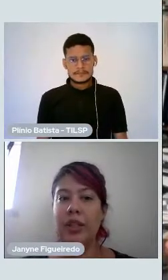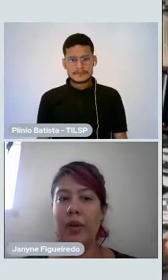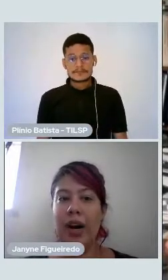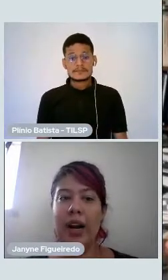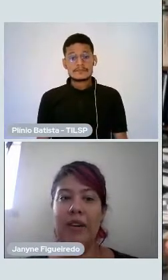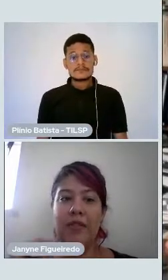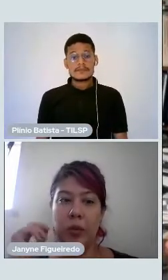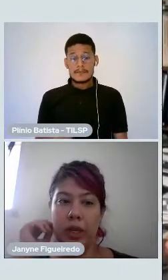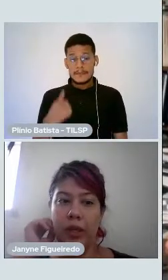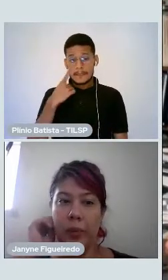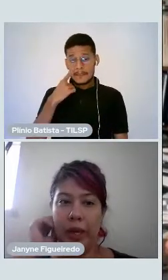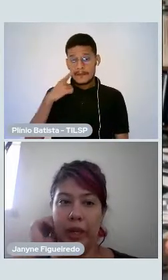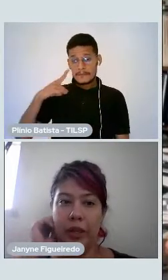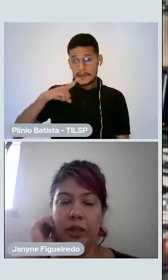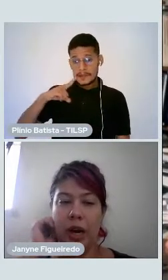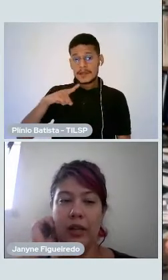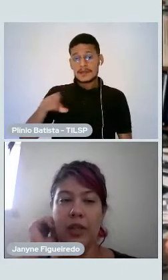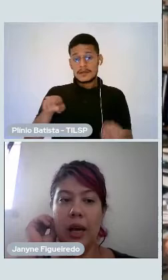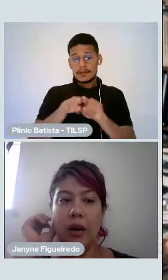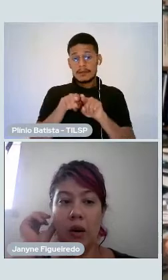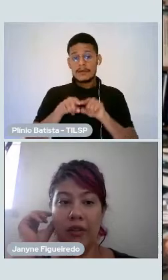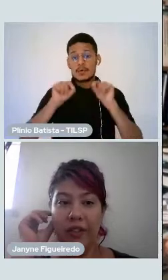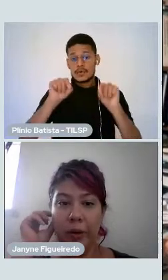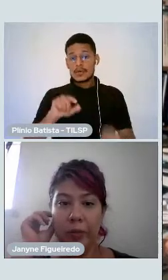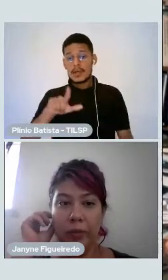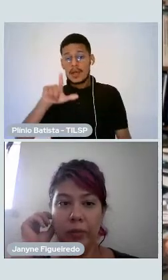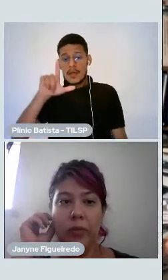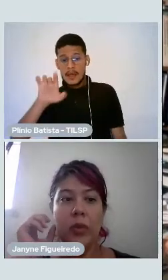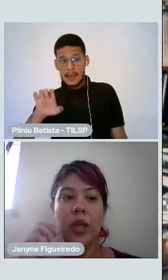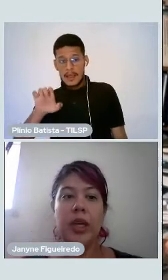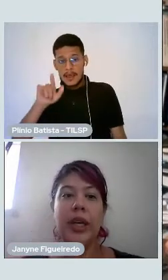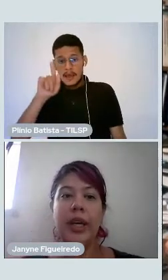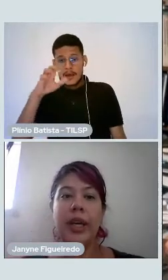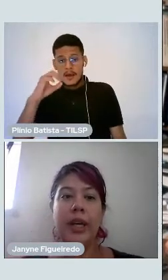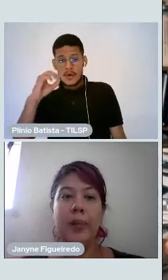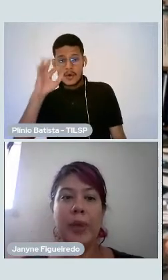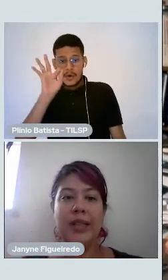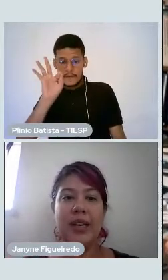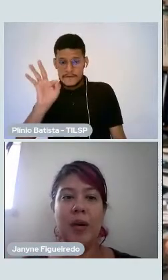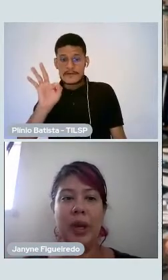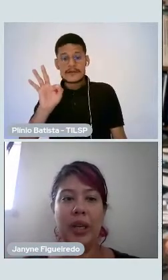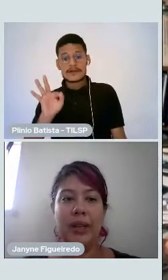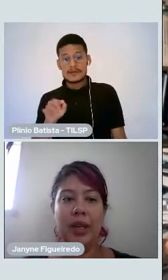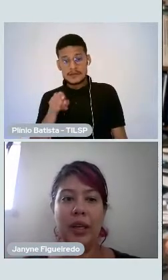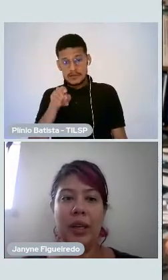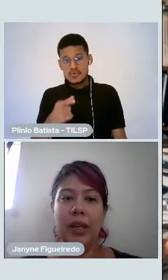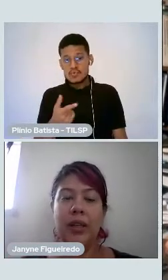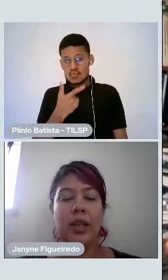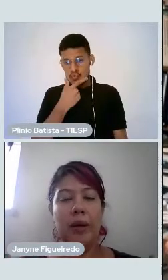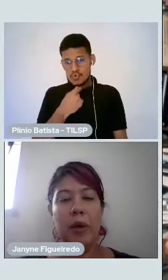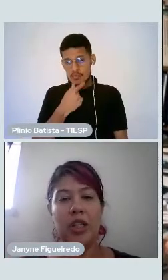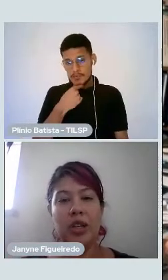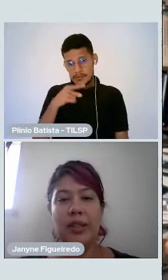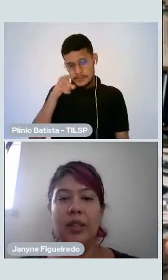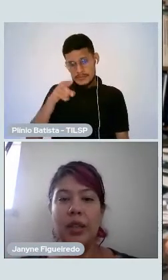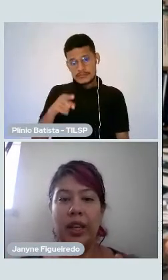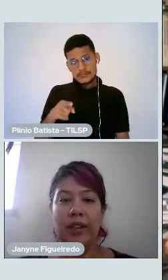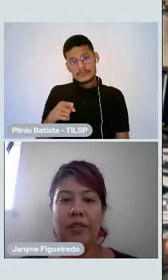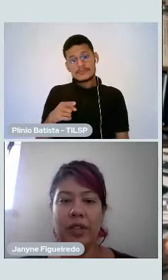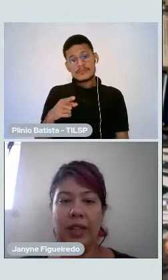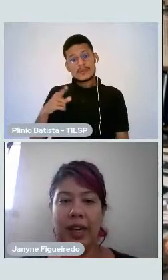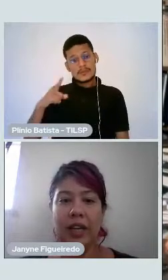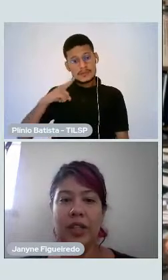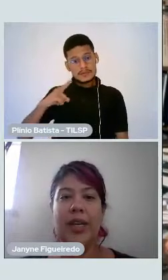Aqui a gente tem uma gravura também de Jacques Legoff, que basicamente tem